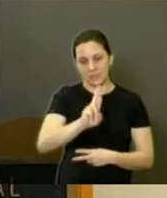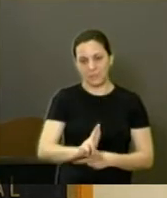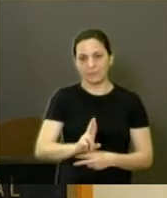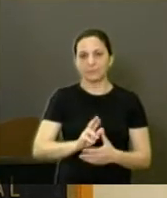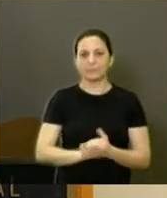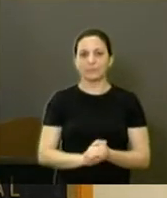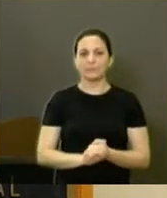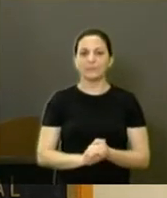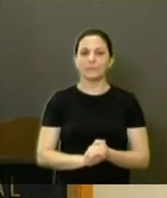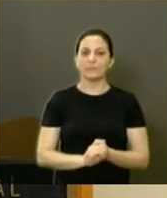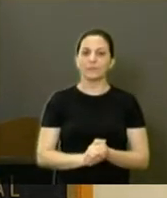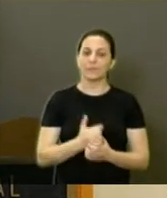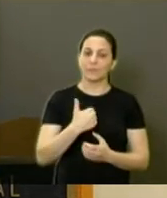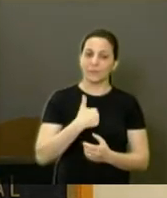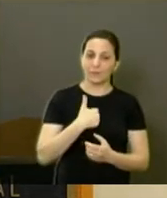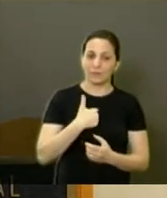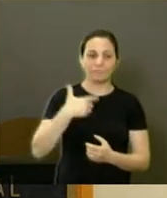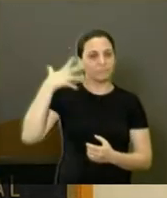eu confesso, senhores,